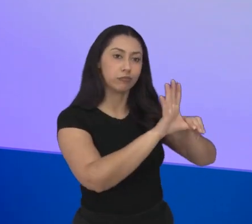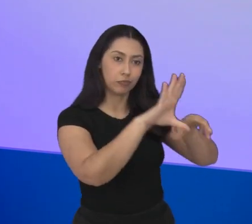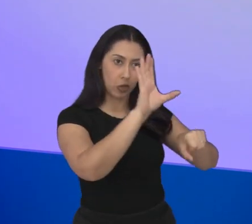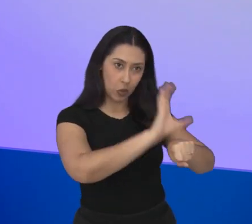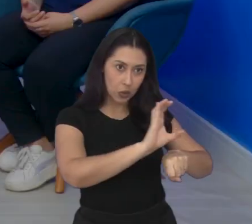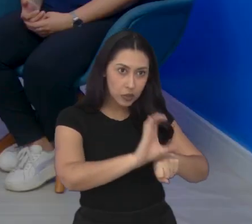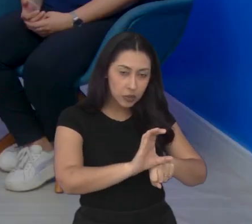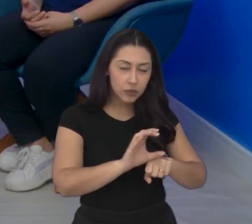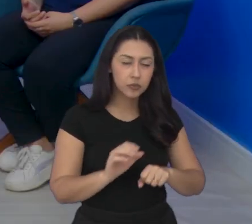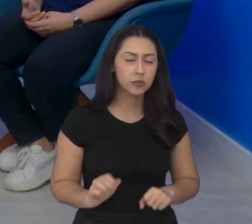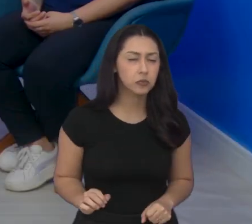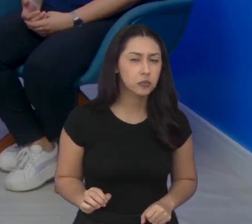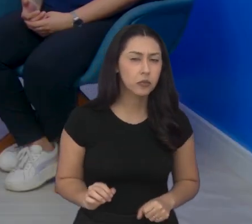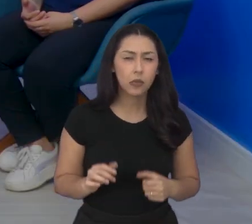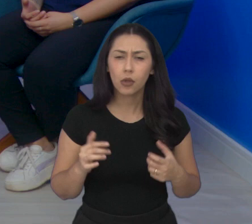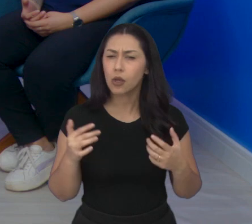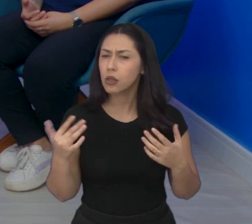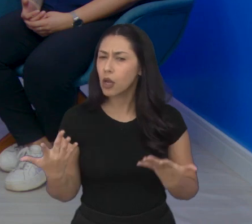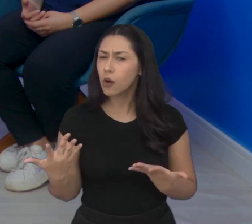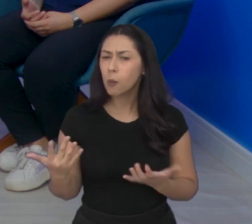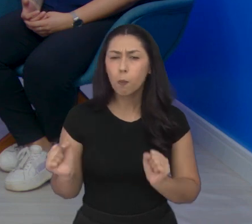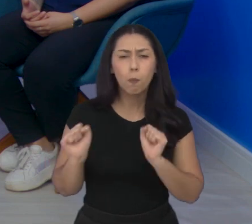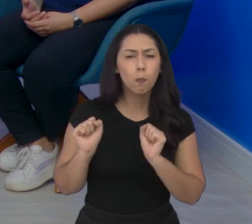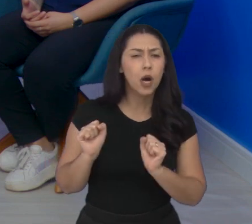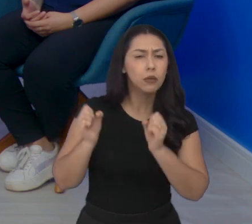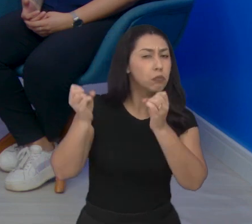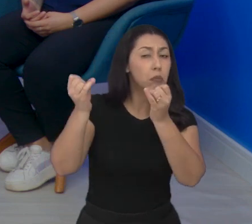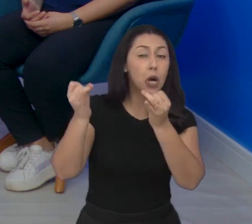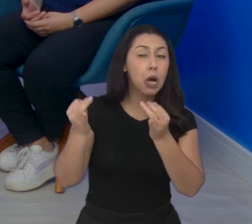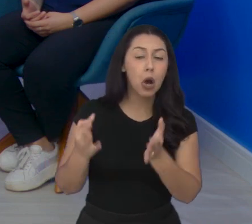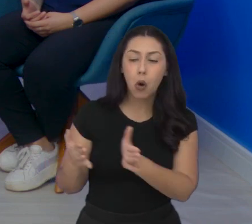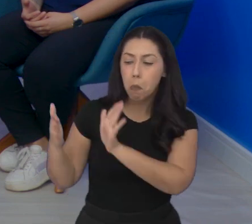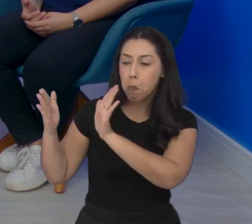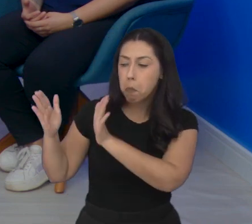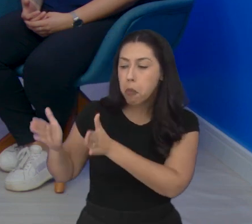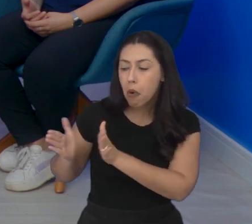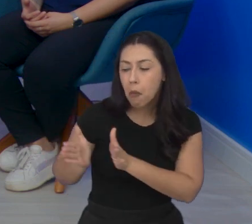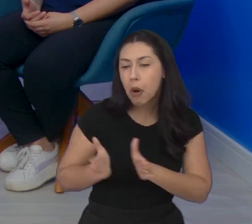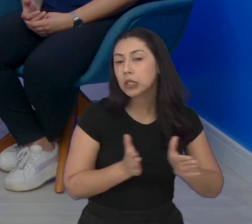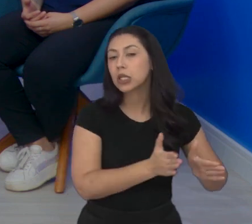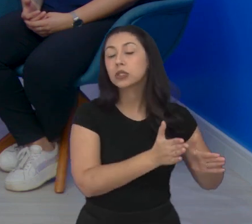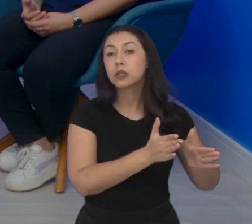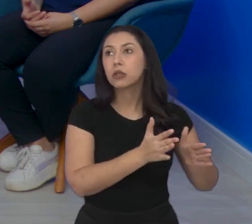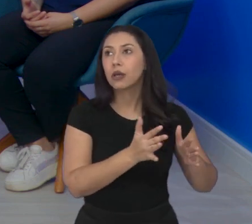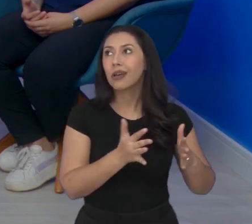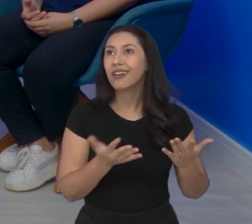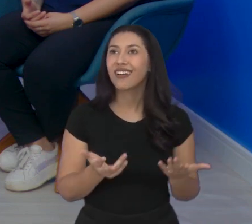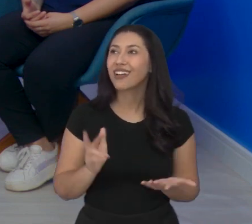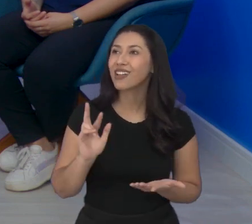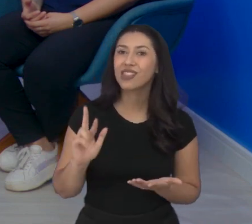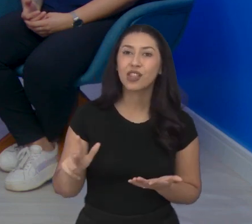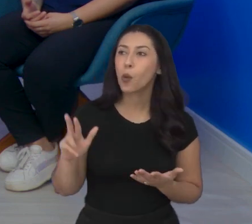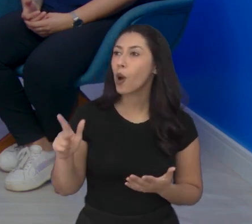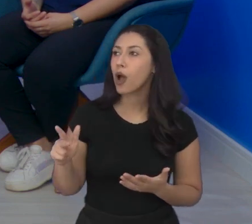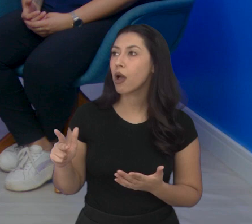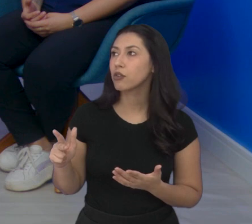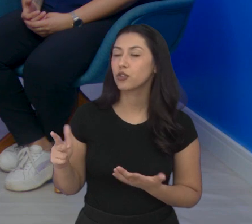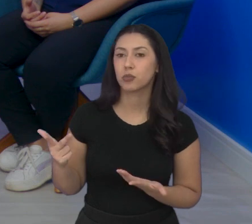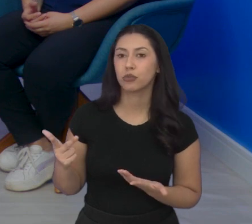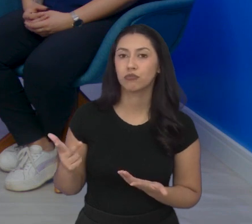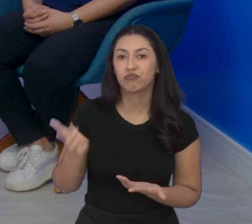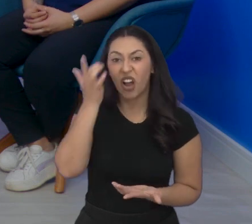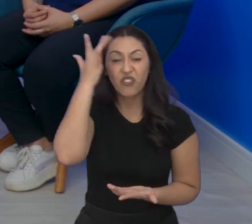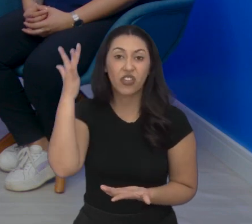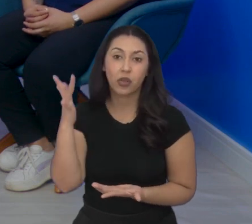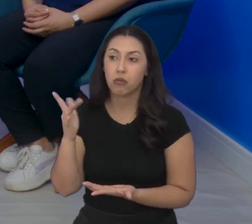Civil. Então, a gente pode colocar como um processo não automático do ponto de vista assim, são